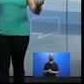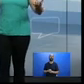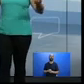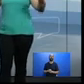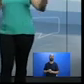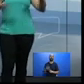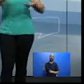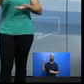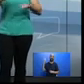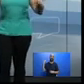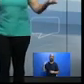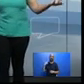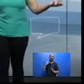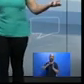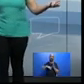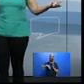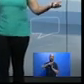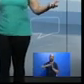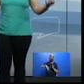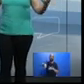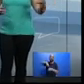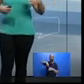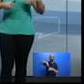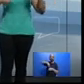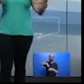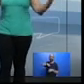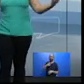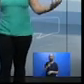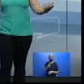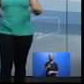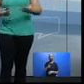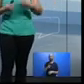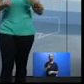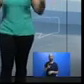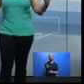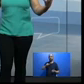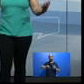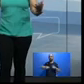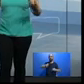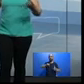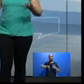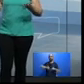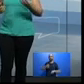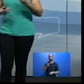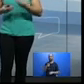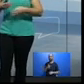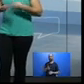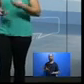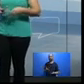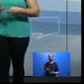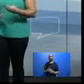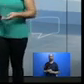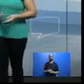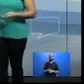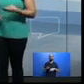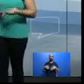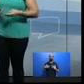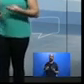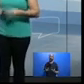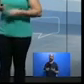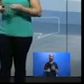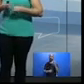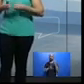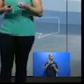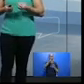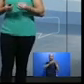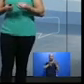a tinta que a gente compra hoje em lata, né? Não tinha química, não tinha aquela indústria para produzir. Então, tirava-se basicamente da